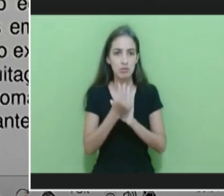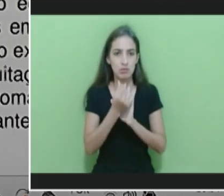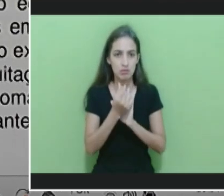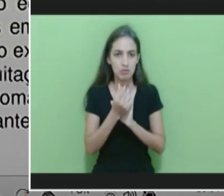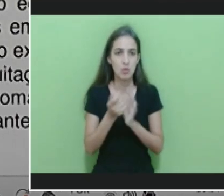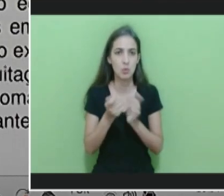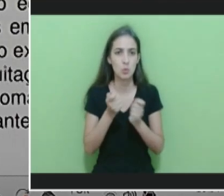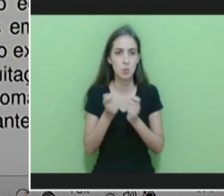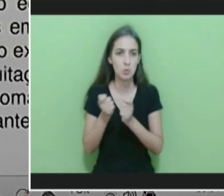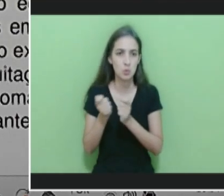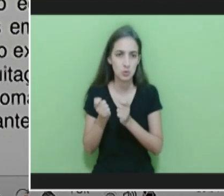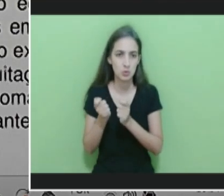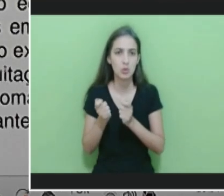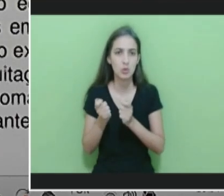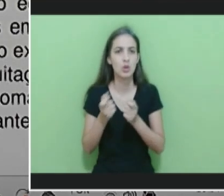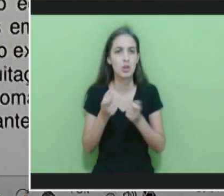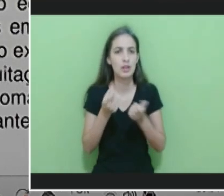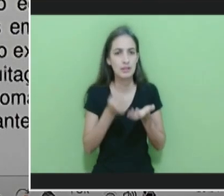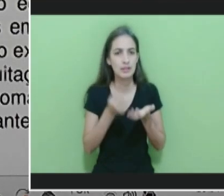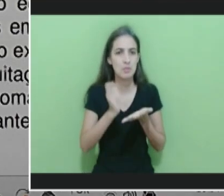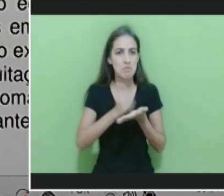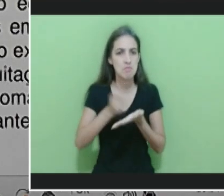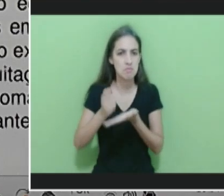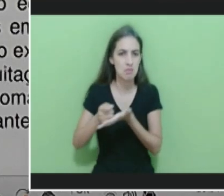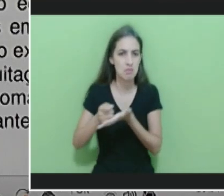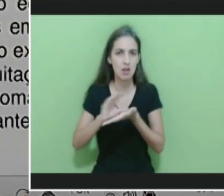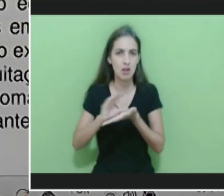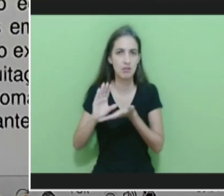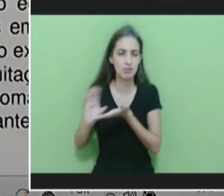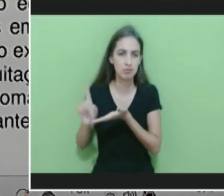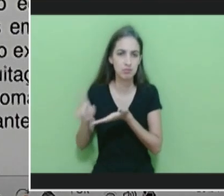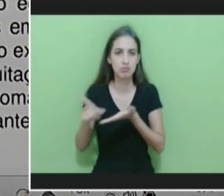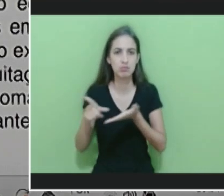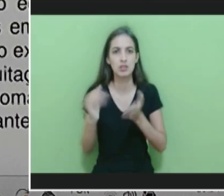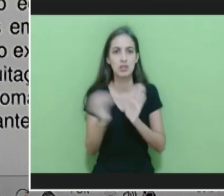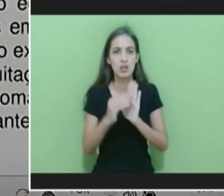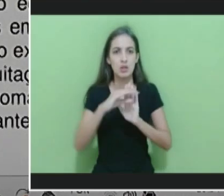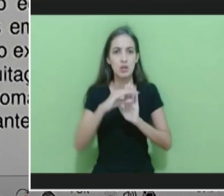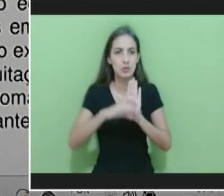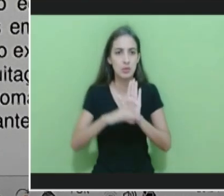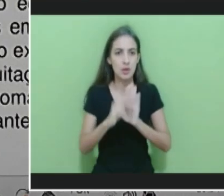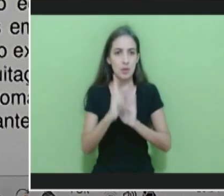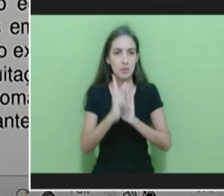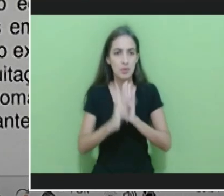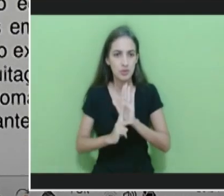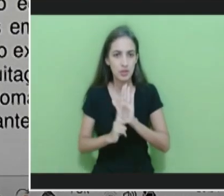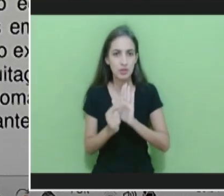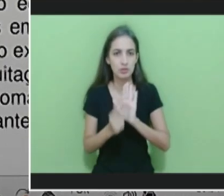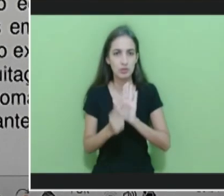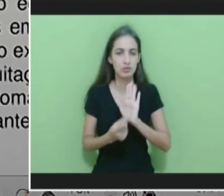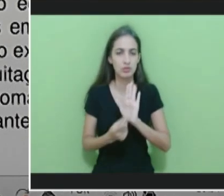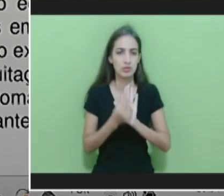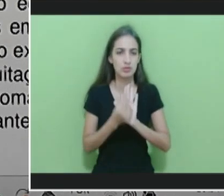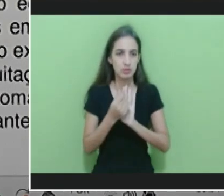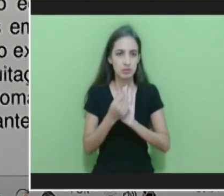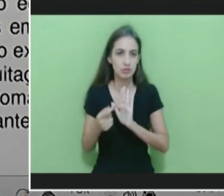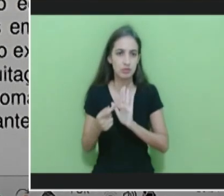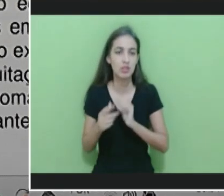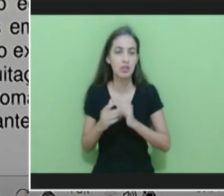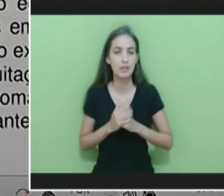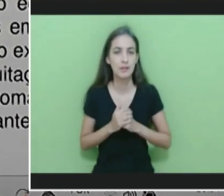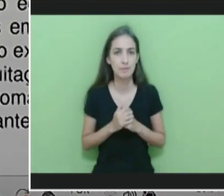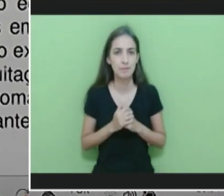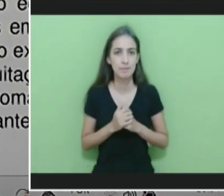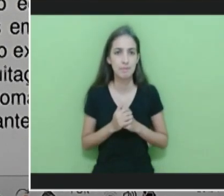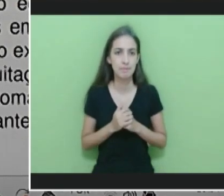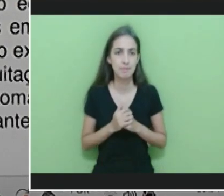custos e resultados dos programas, projetos e atividades financiados com os recursos do orçamento serão efetuados na forma das leis